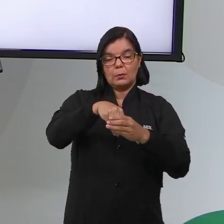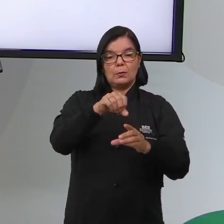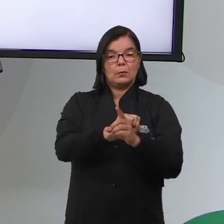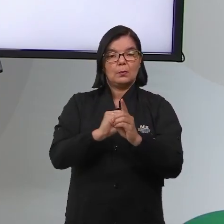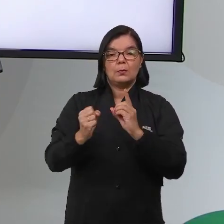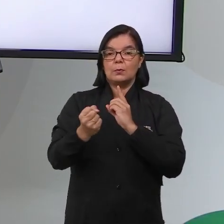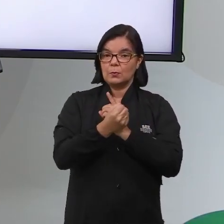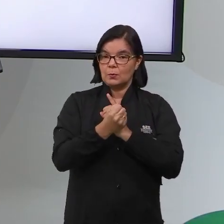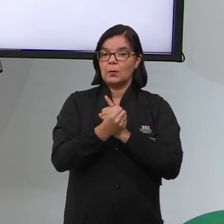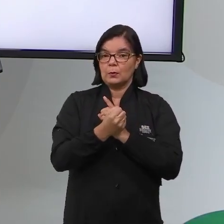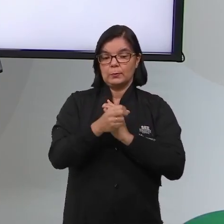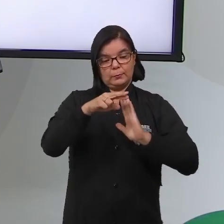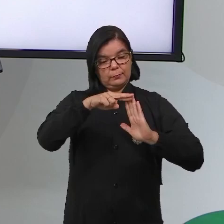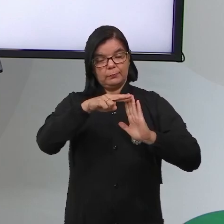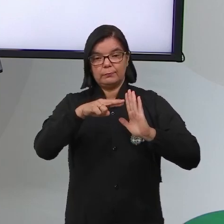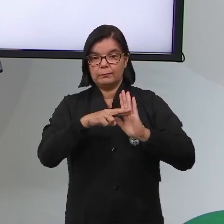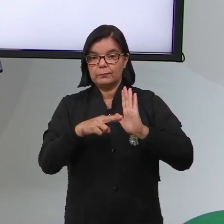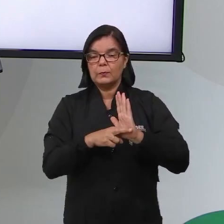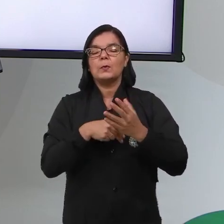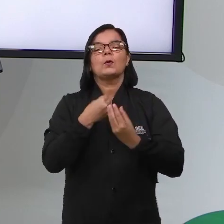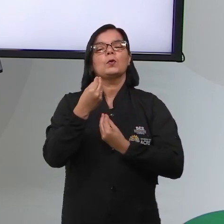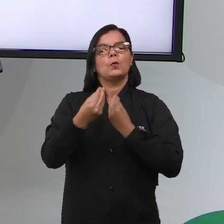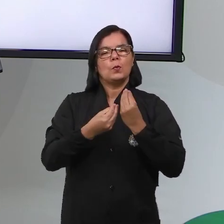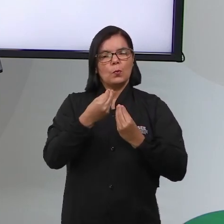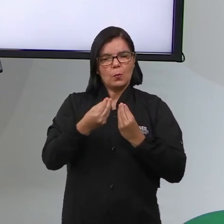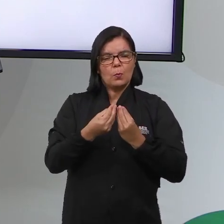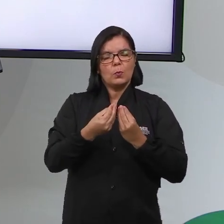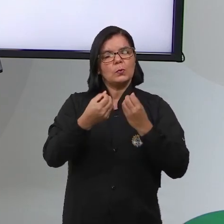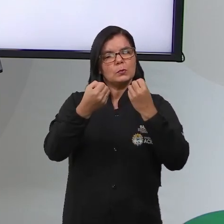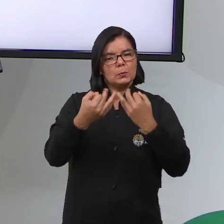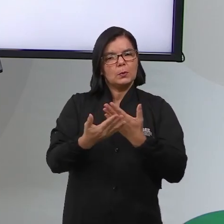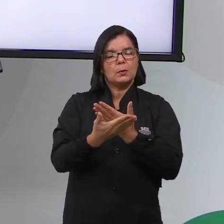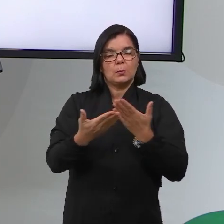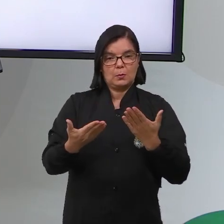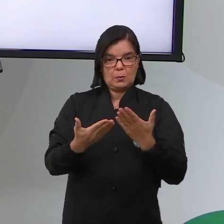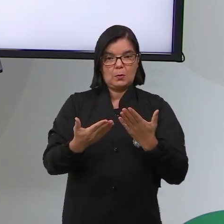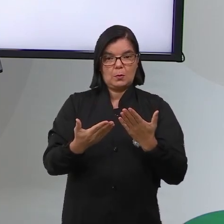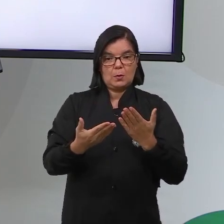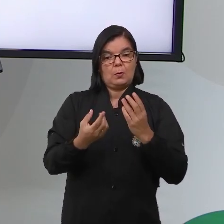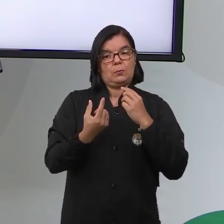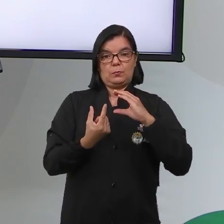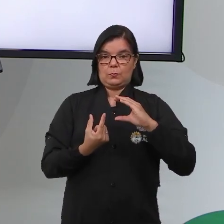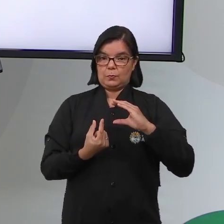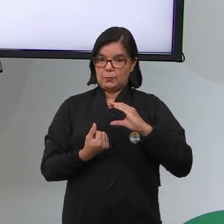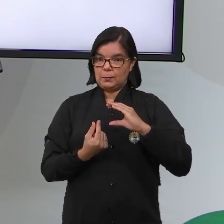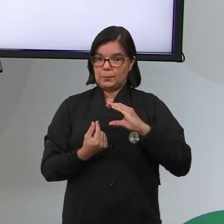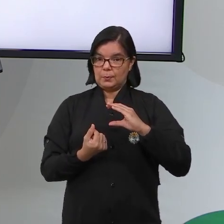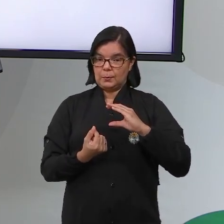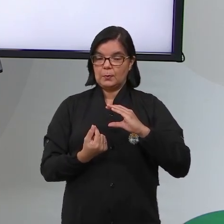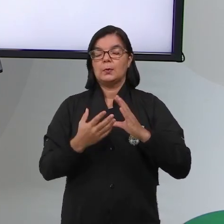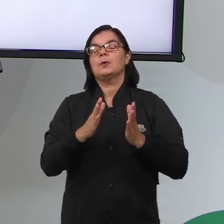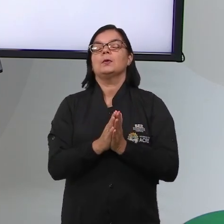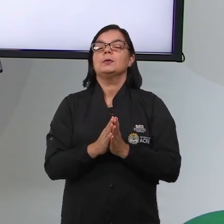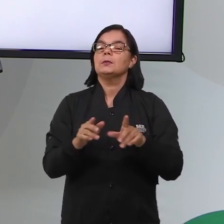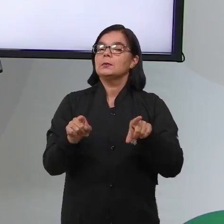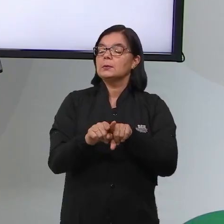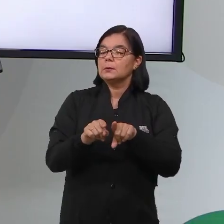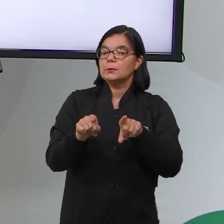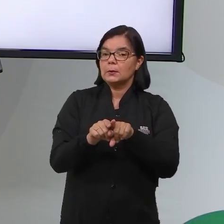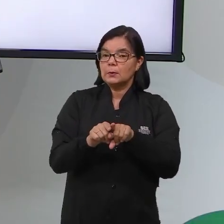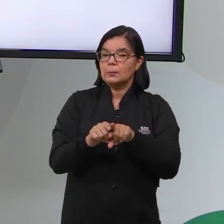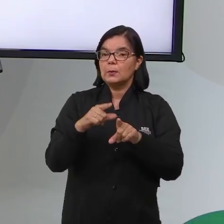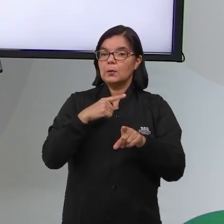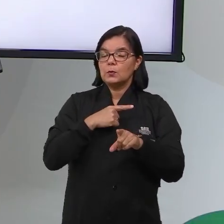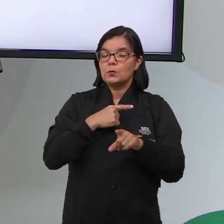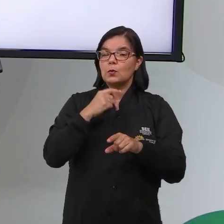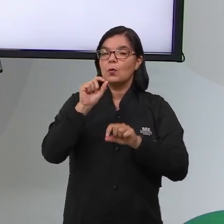sociedade. Isso é um critério. E como eu ponderei agora há pouco, no capitalismo. Consequentemente, eu